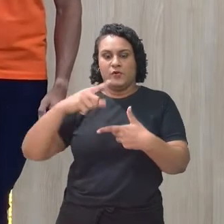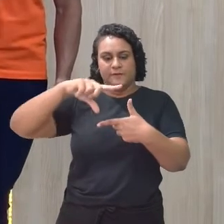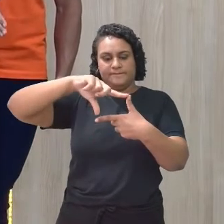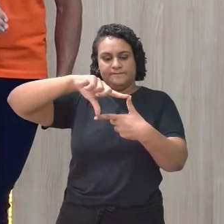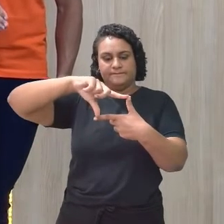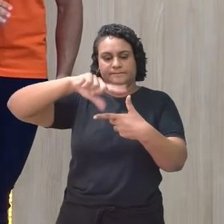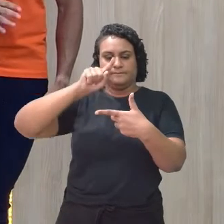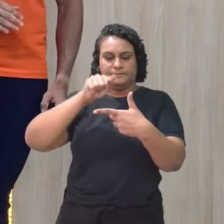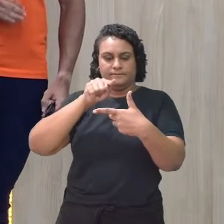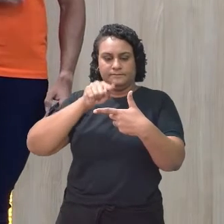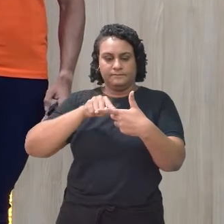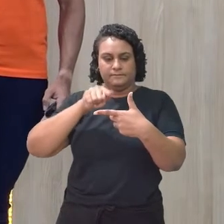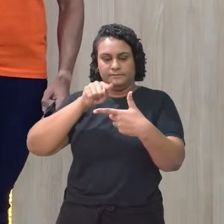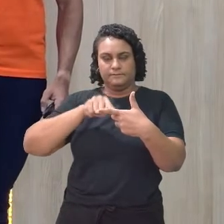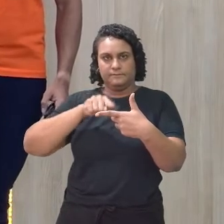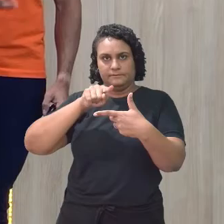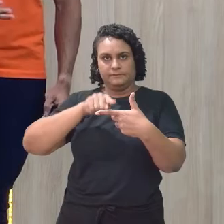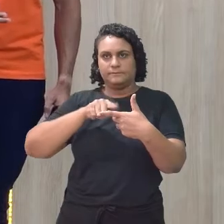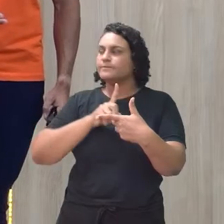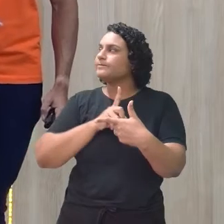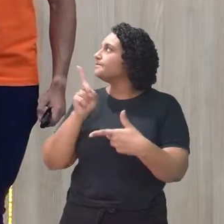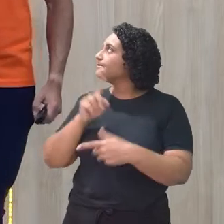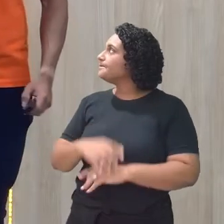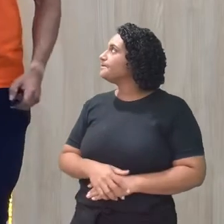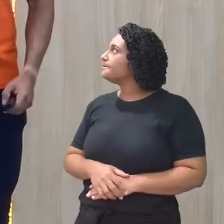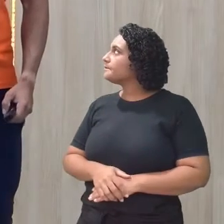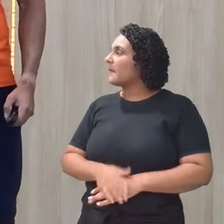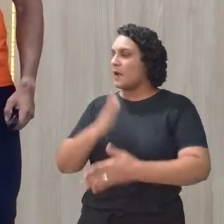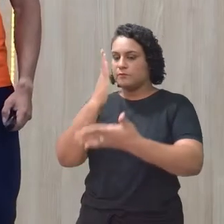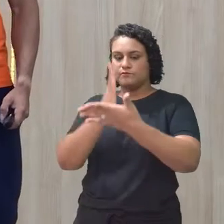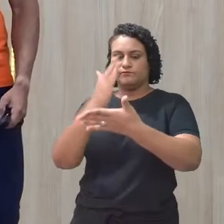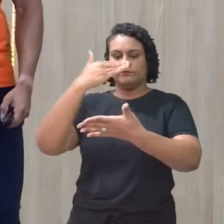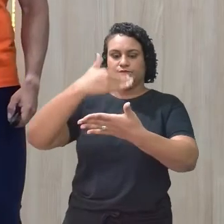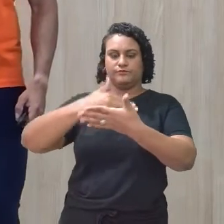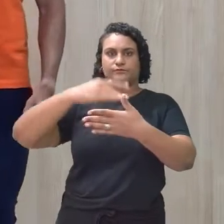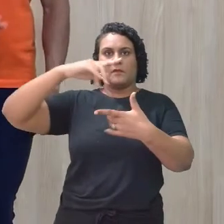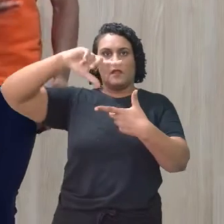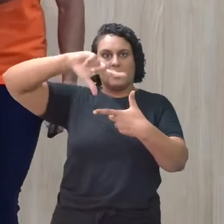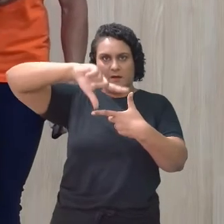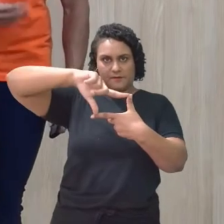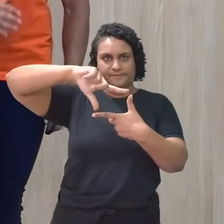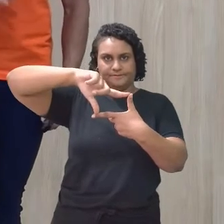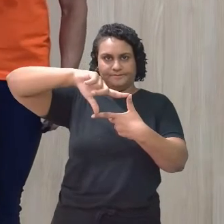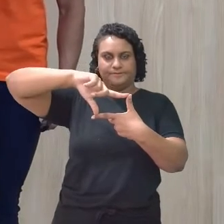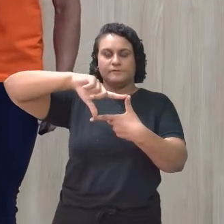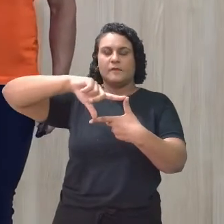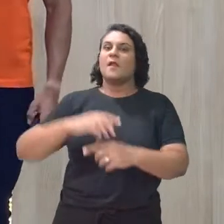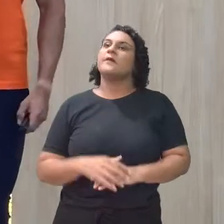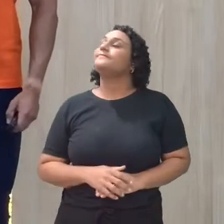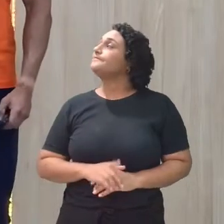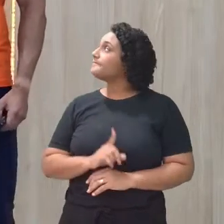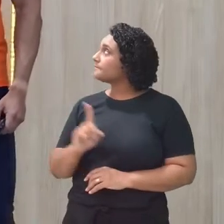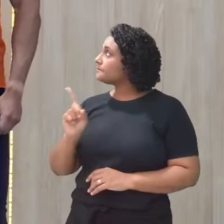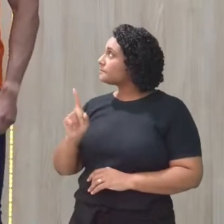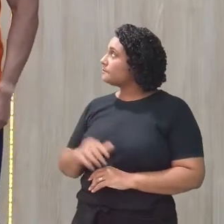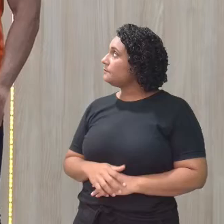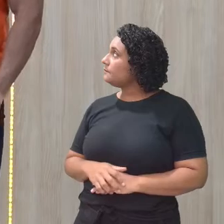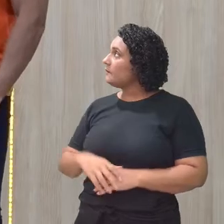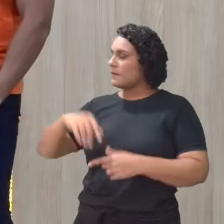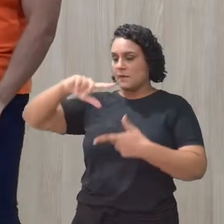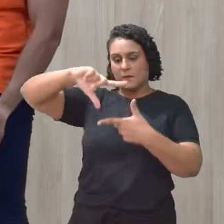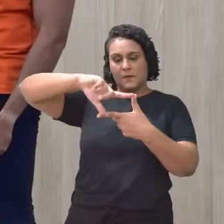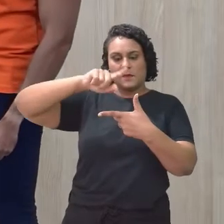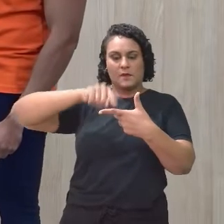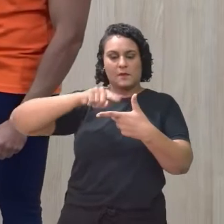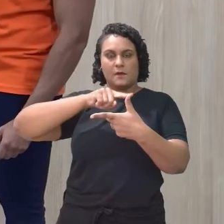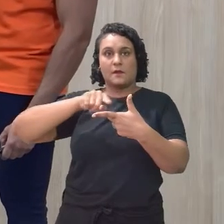na vertical. Então, eu dividi esse retângulo agora em 4 retângulos menores. E desses 4 retângulos menores,